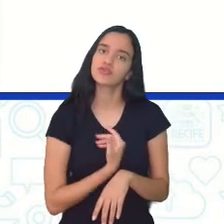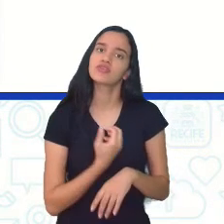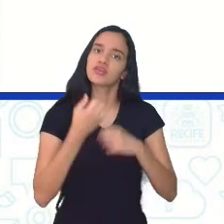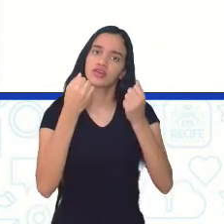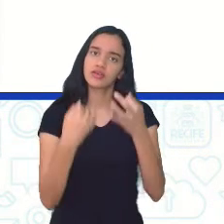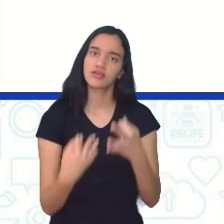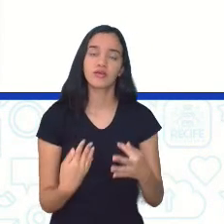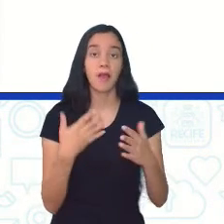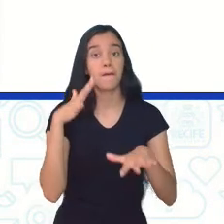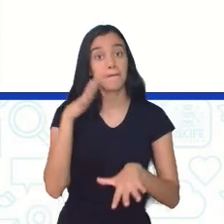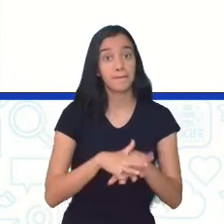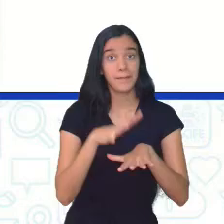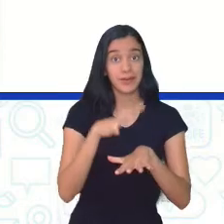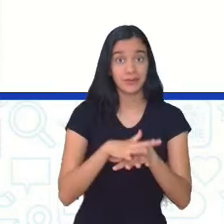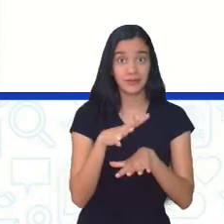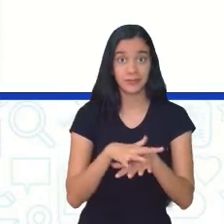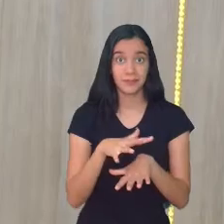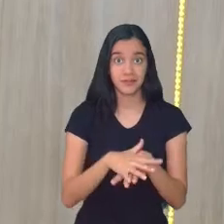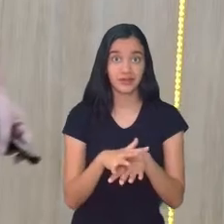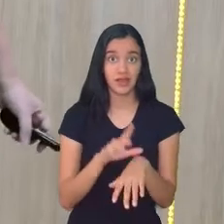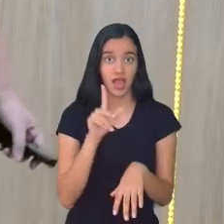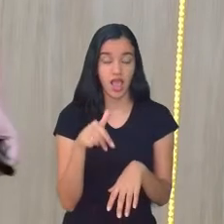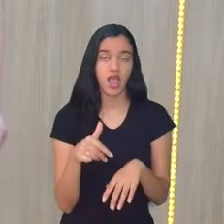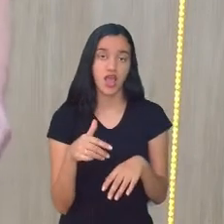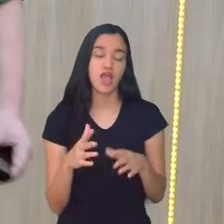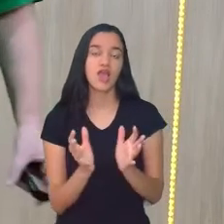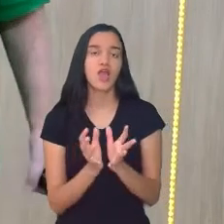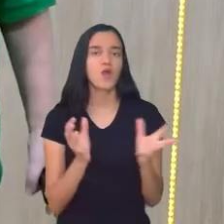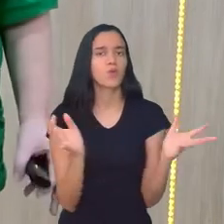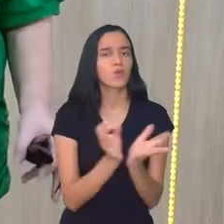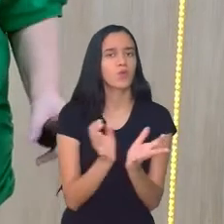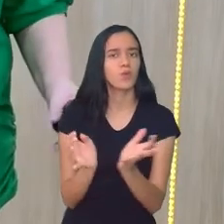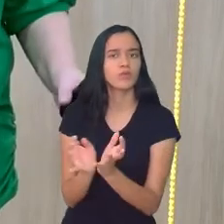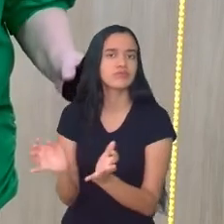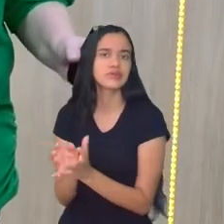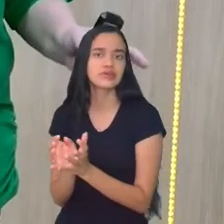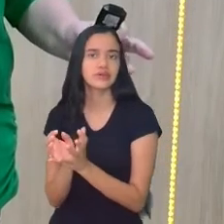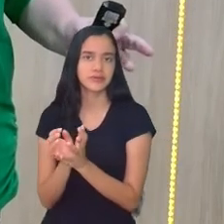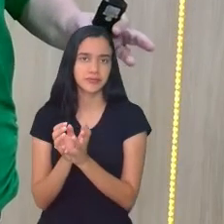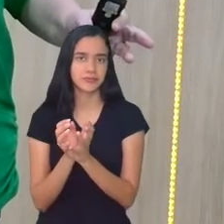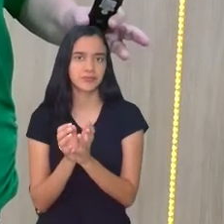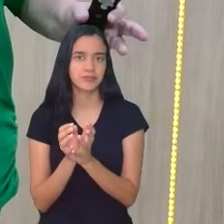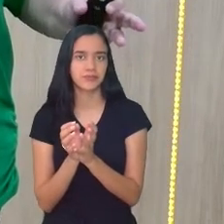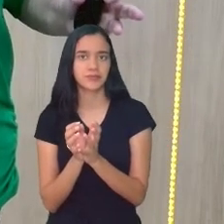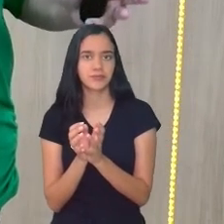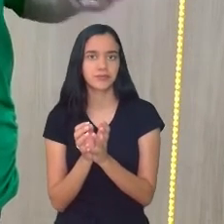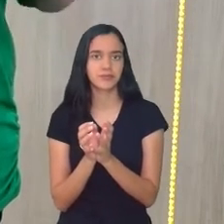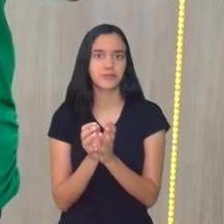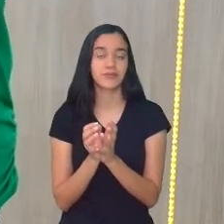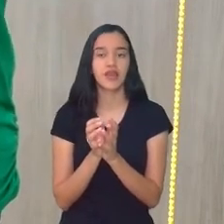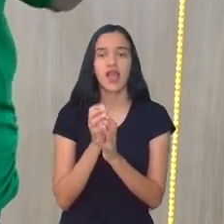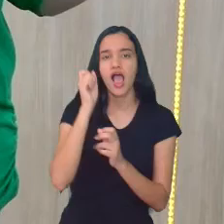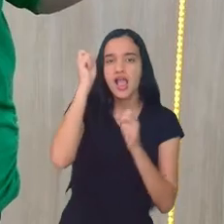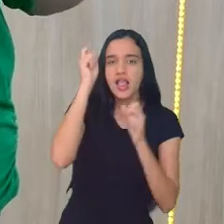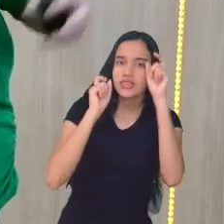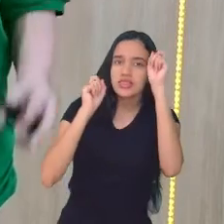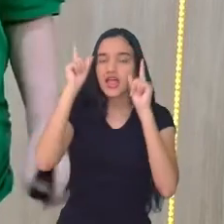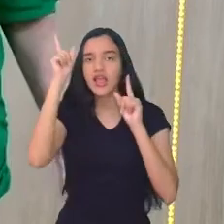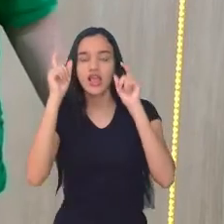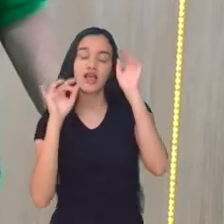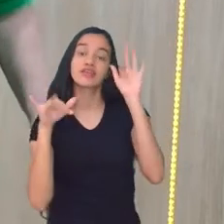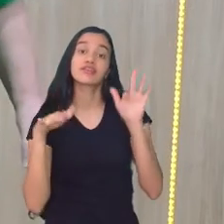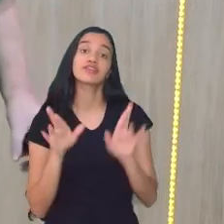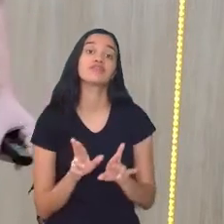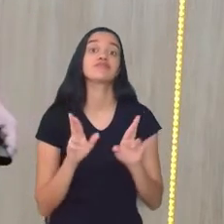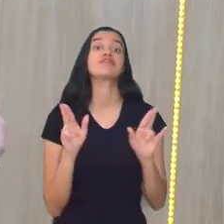isso. Matemática é um conjunto de ideias diferentes que